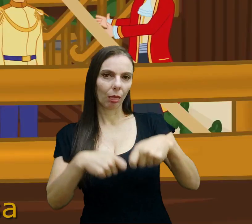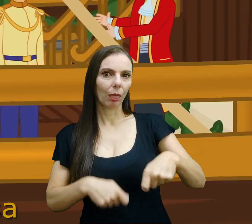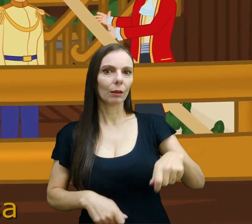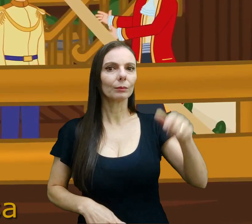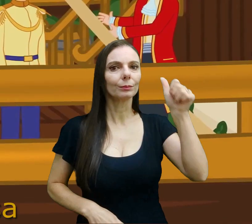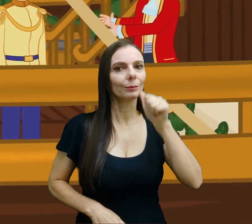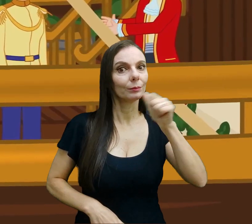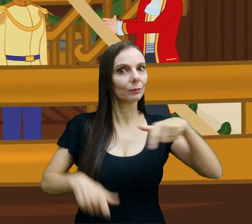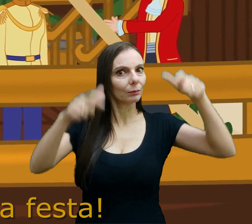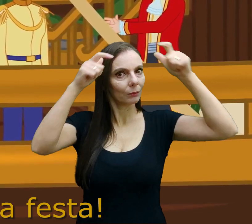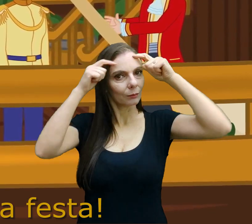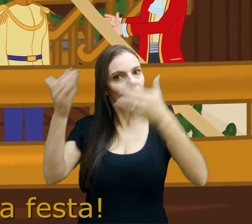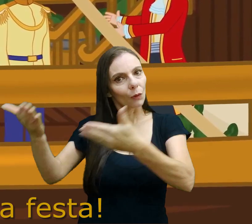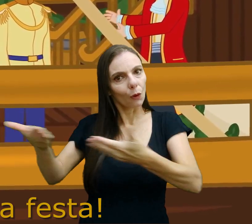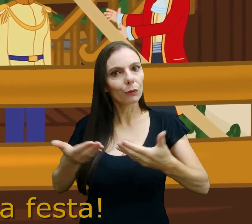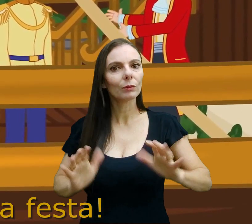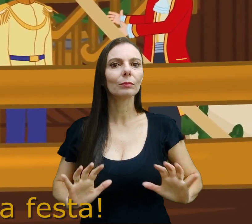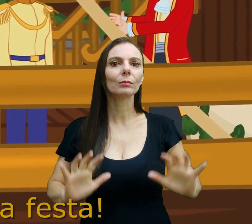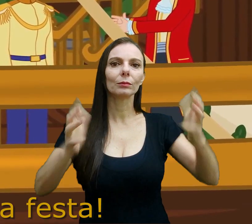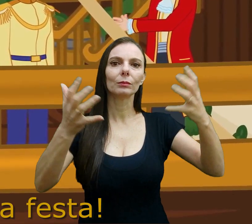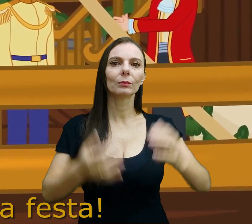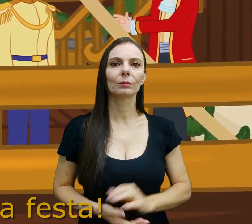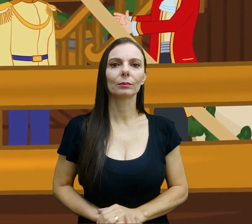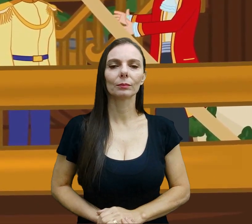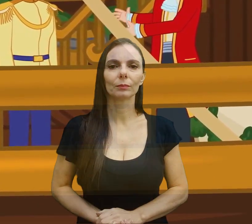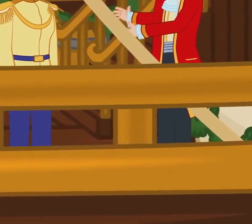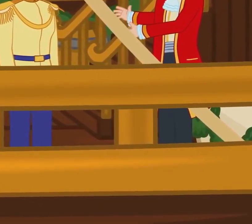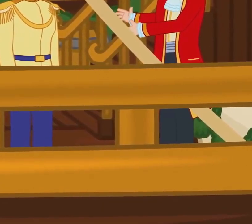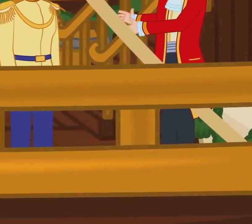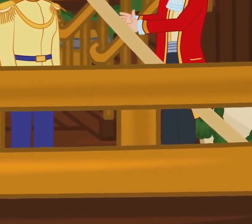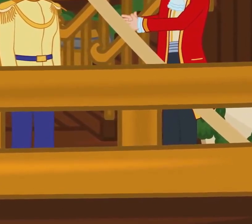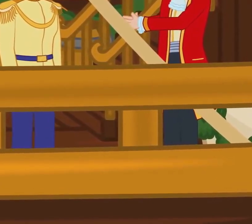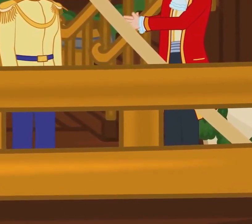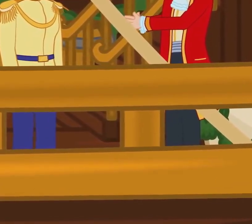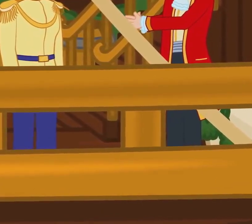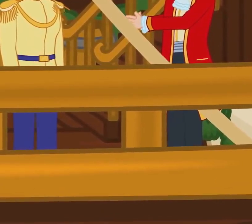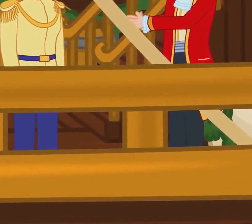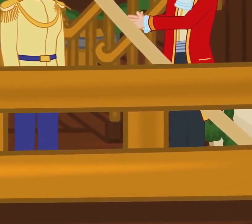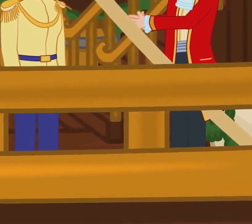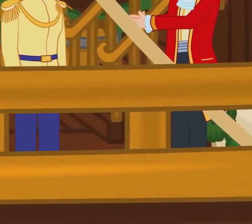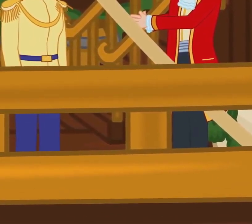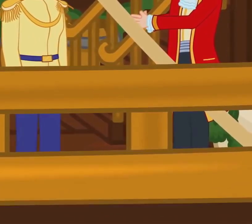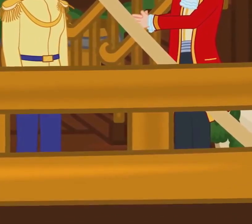candidatas à princesa foram convidadas para a festa.